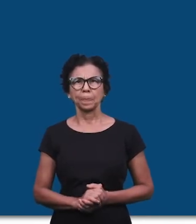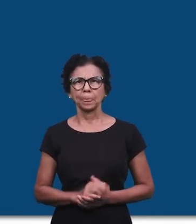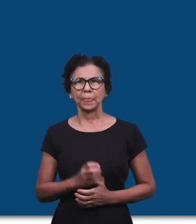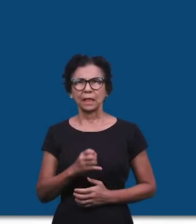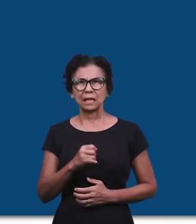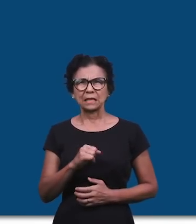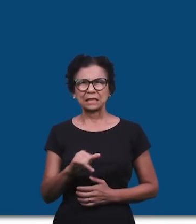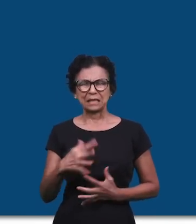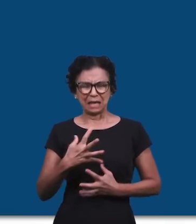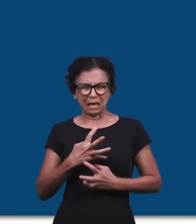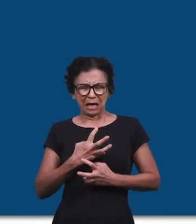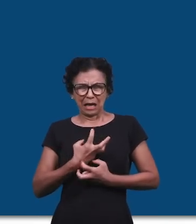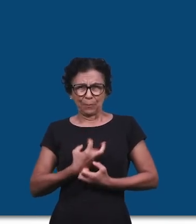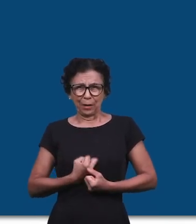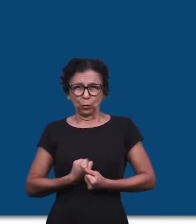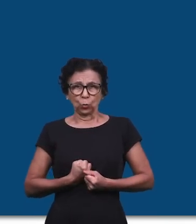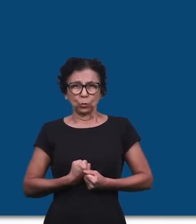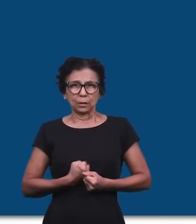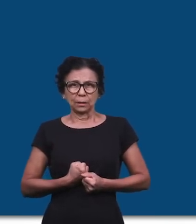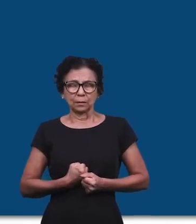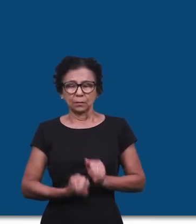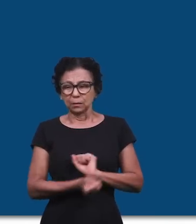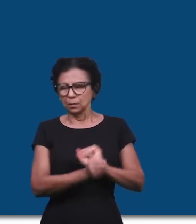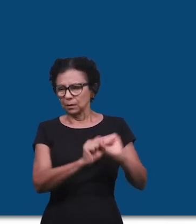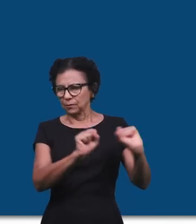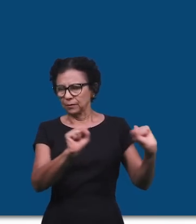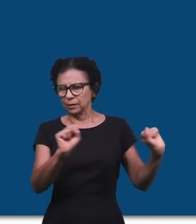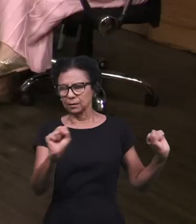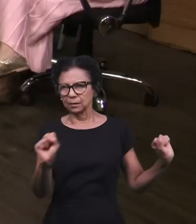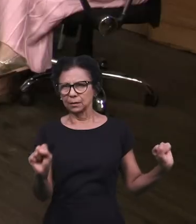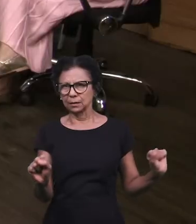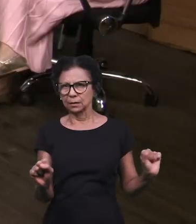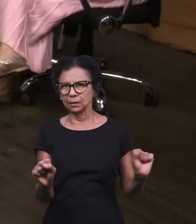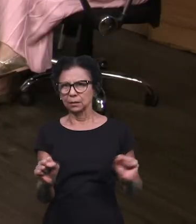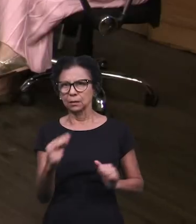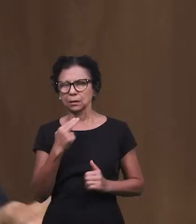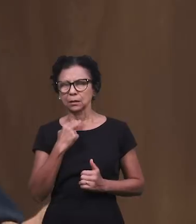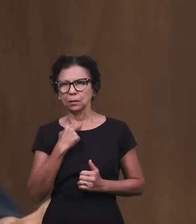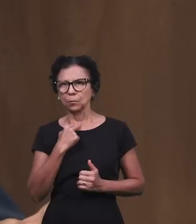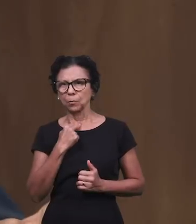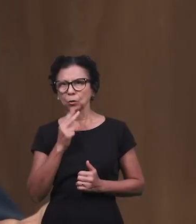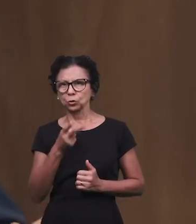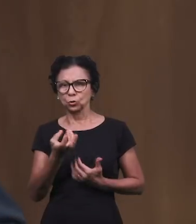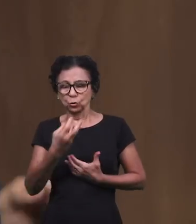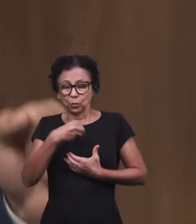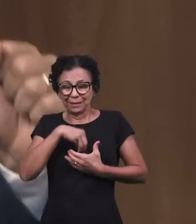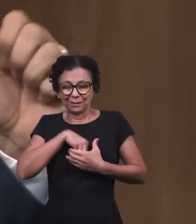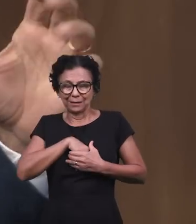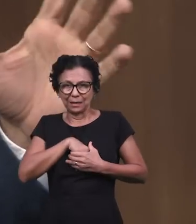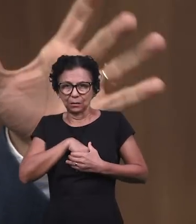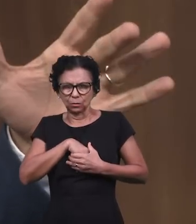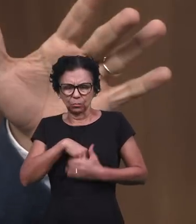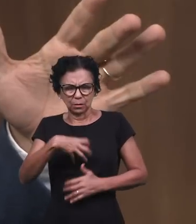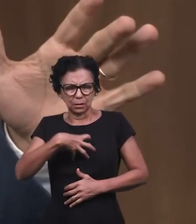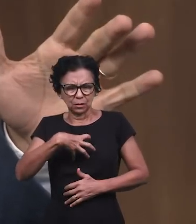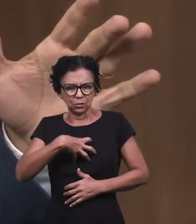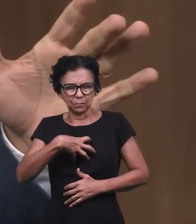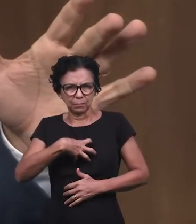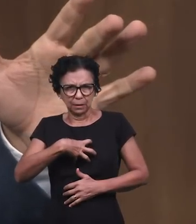amargura. A mágoa não pode permanecer no coração. É um sentimento que vem, mas ele precisa ir